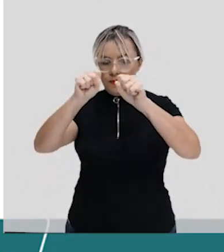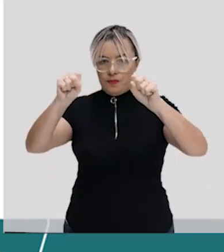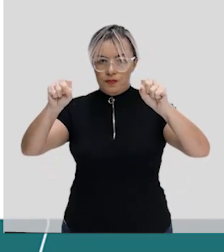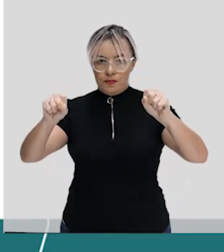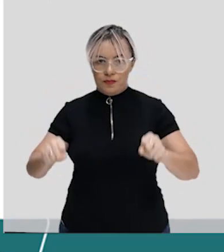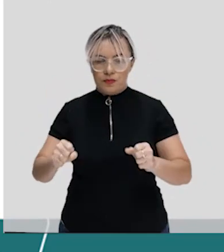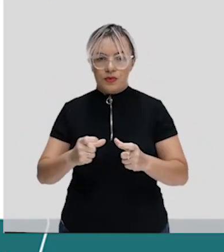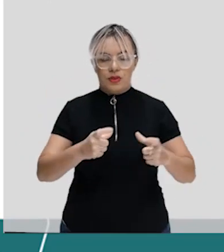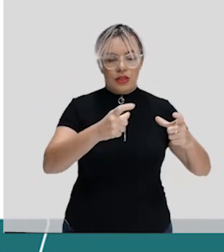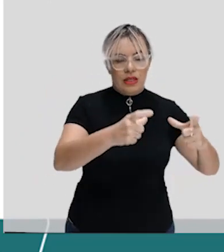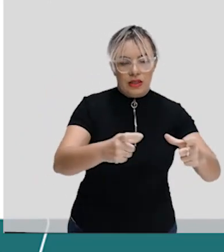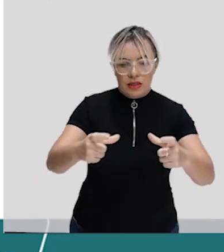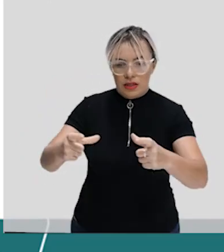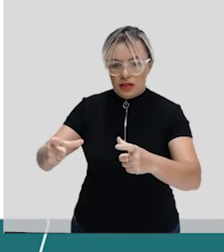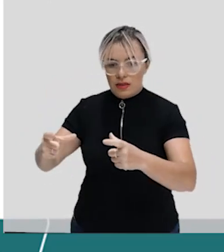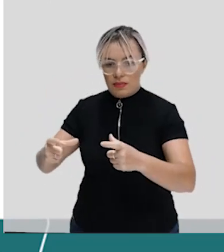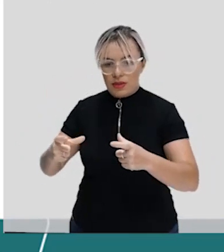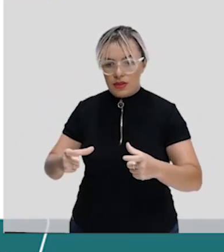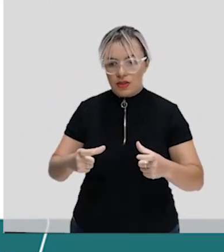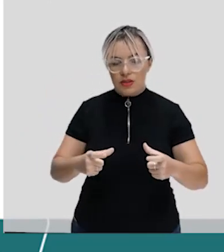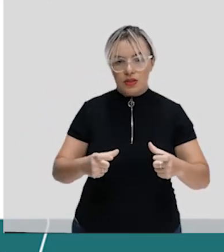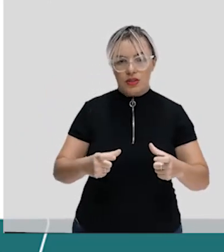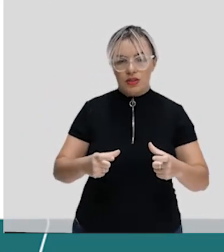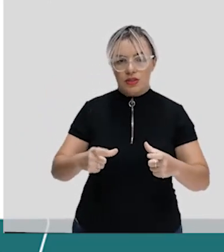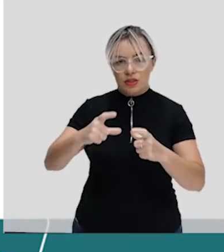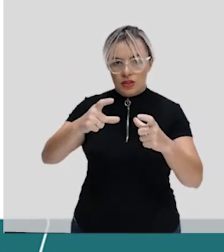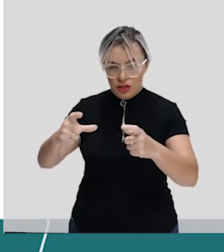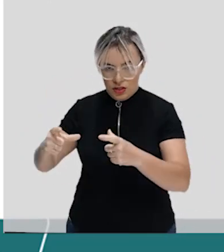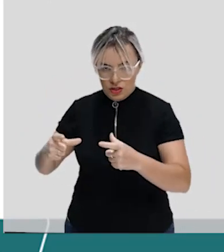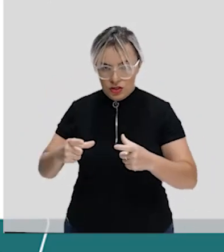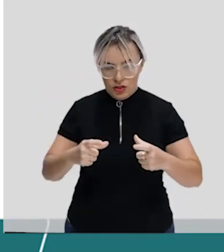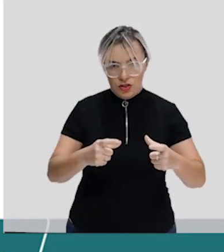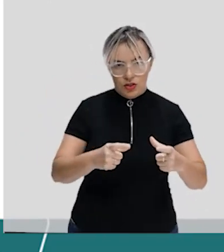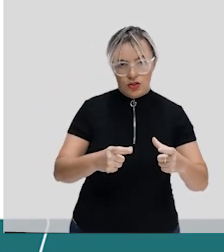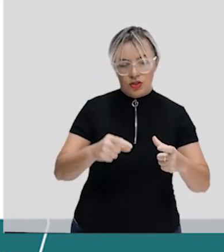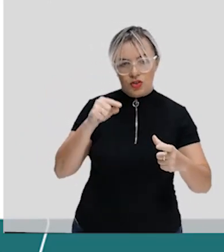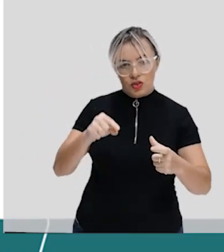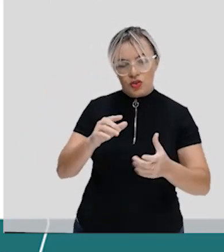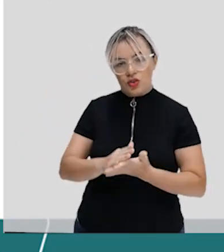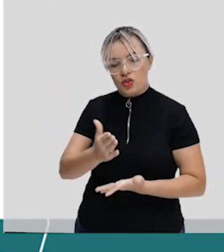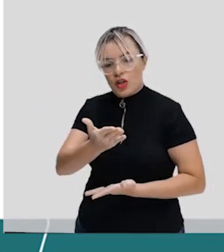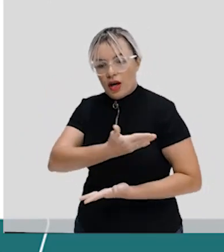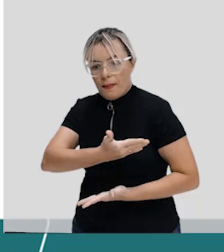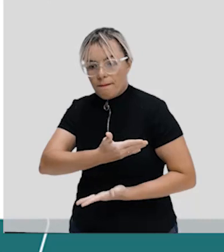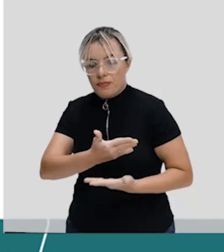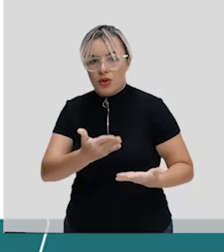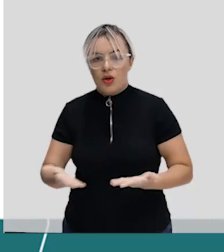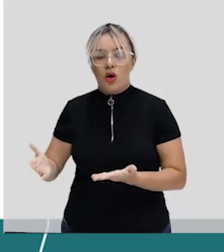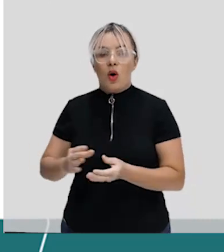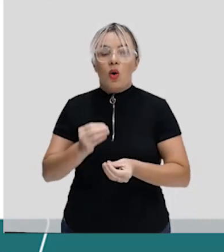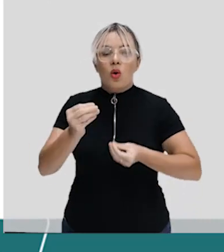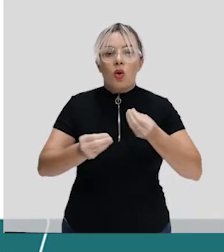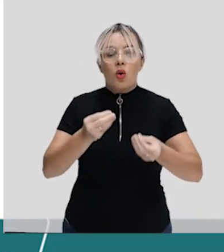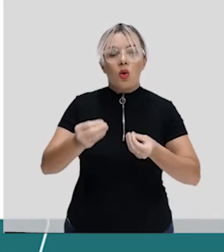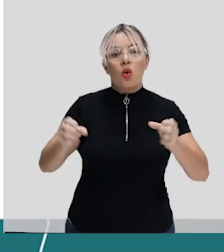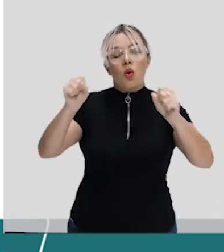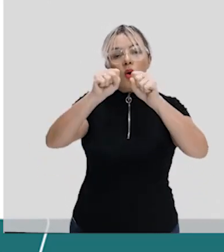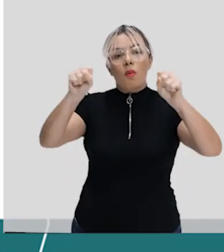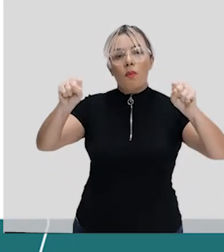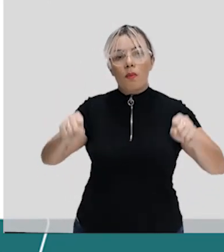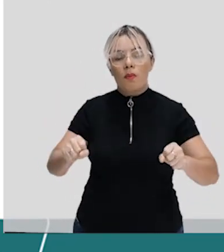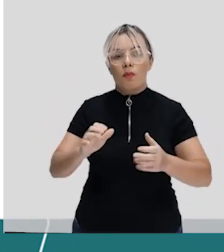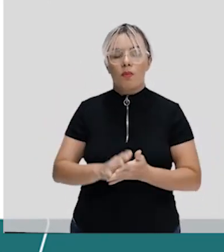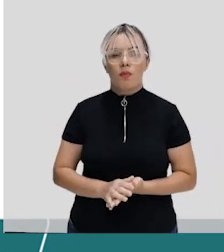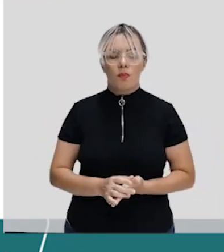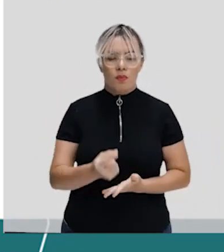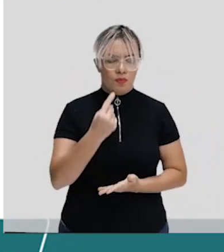capitanias hereditárias. E o sistema da capitania hereditária é um sistema onde nós iremos observar